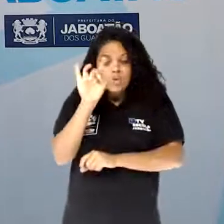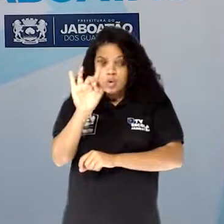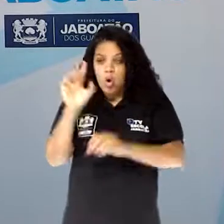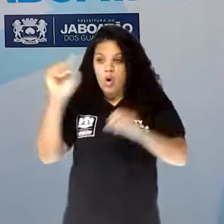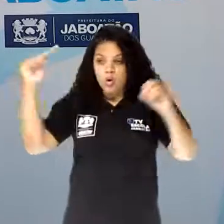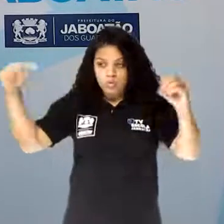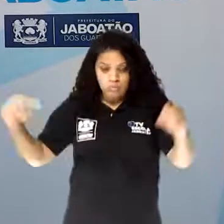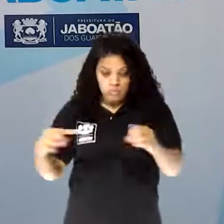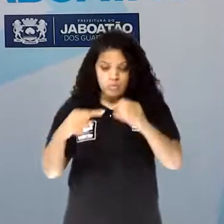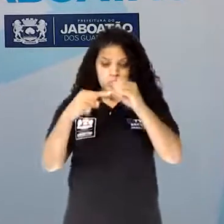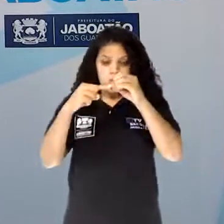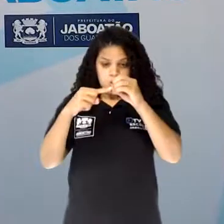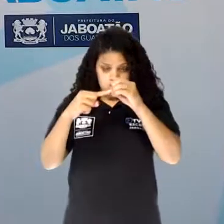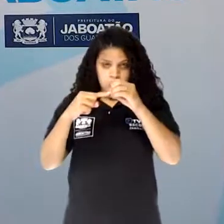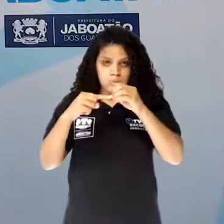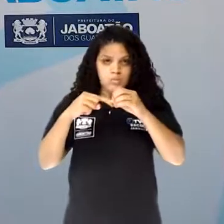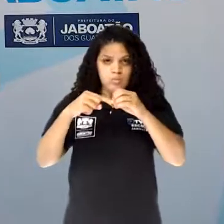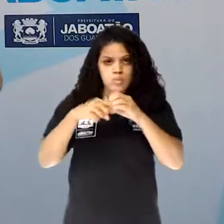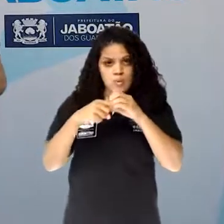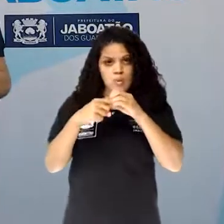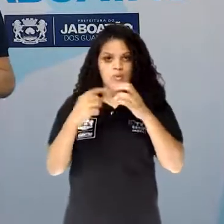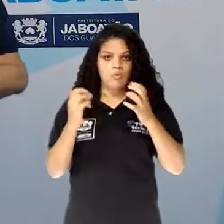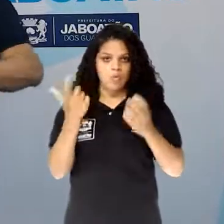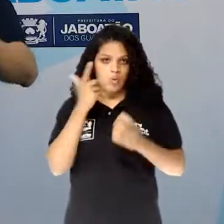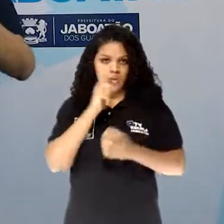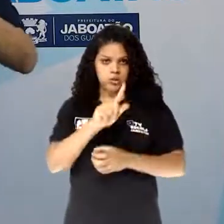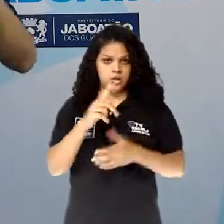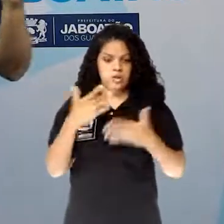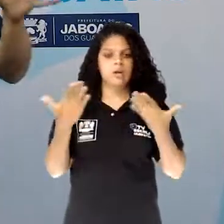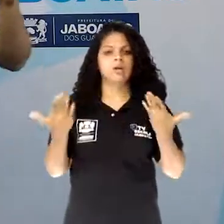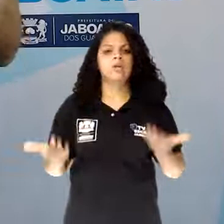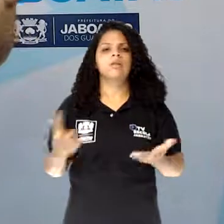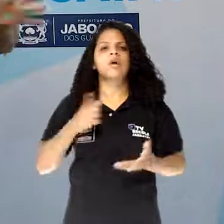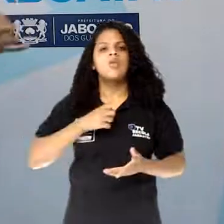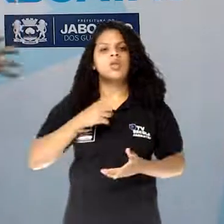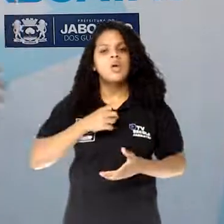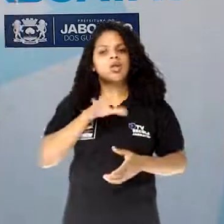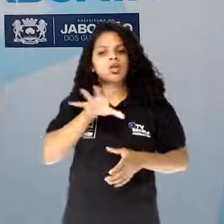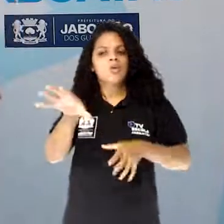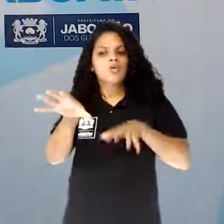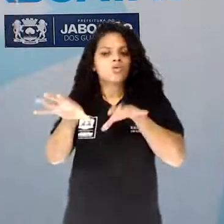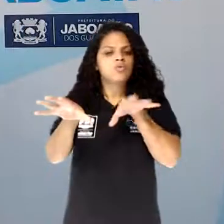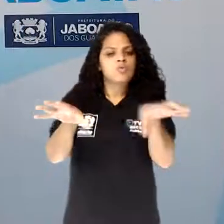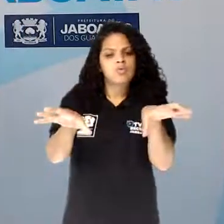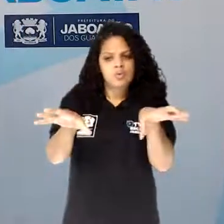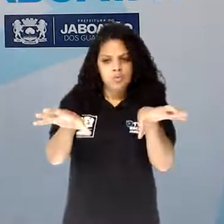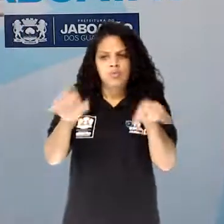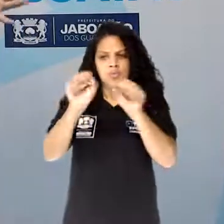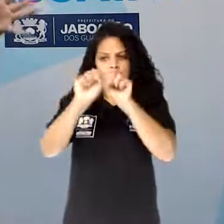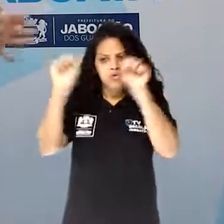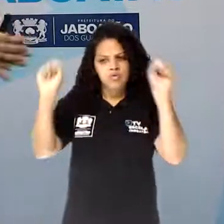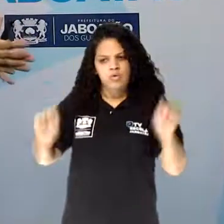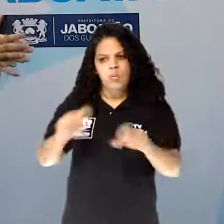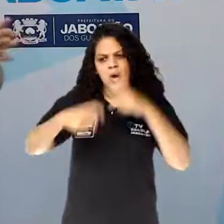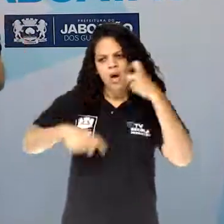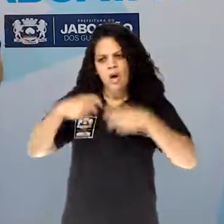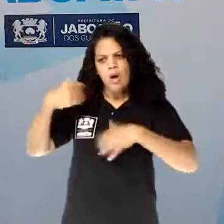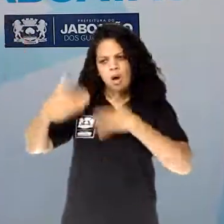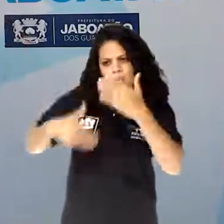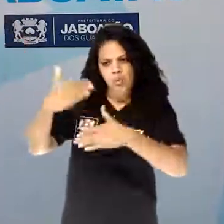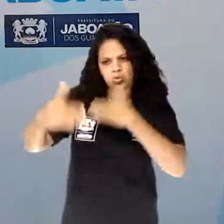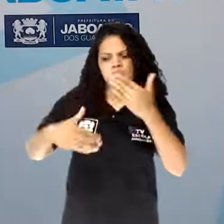de fecundação, certo? Bom, a gente tem dois tipos de sistemas reprodutores. O reprodutor masculino